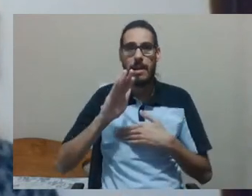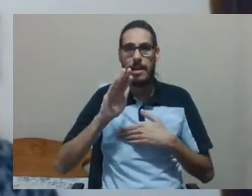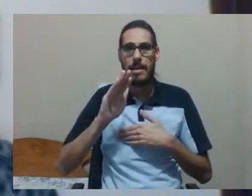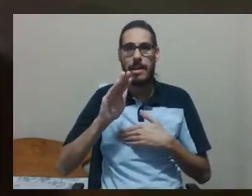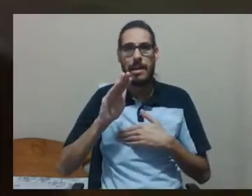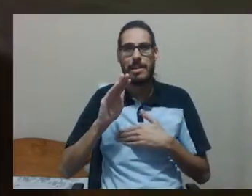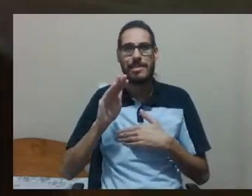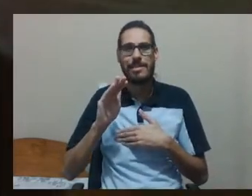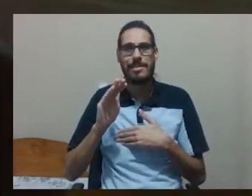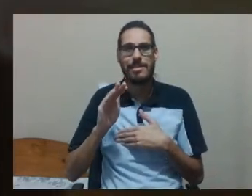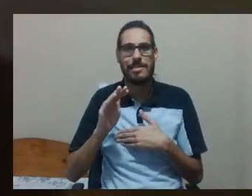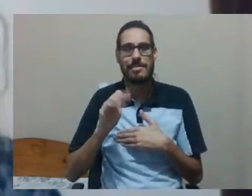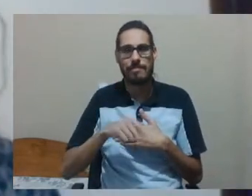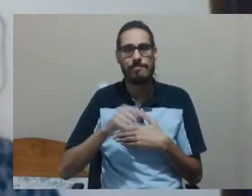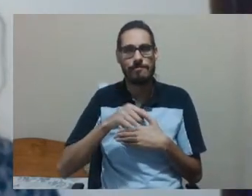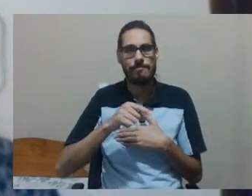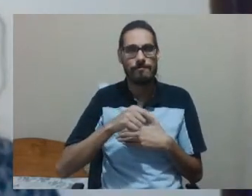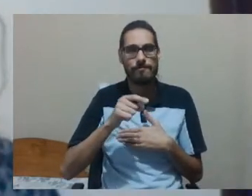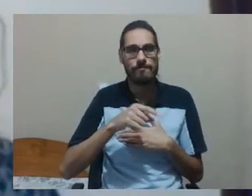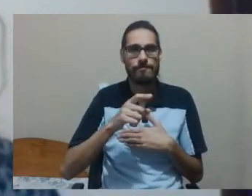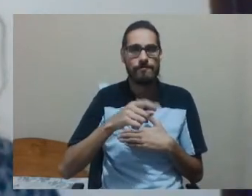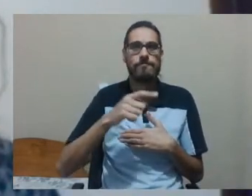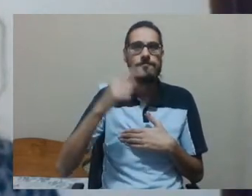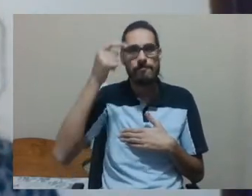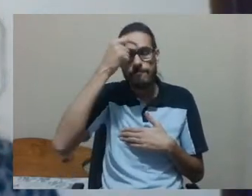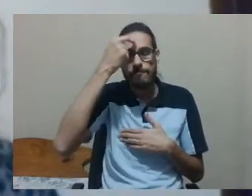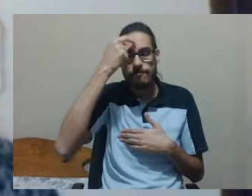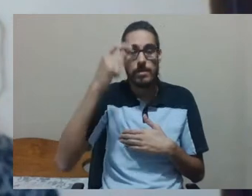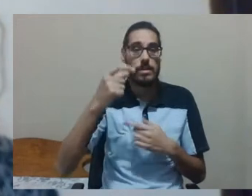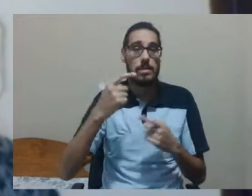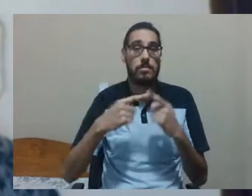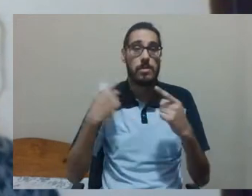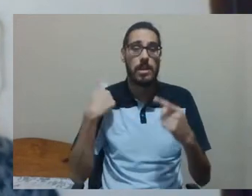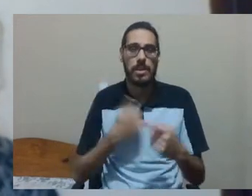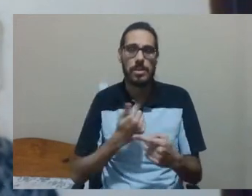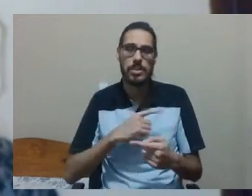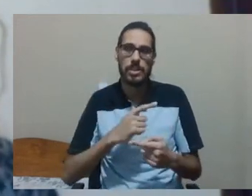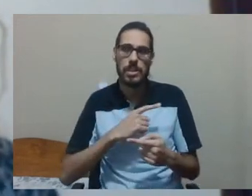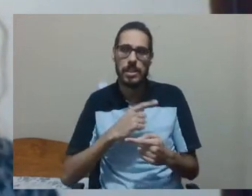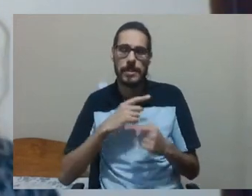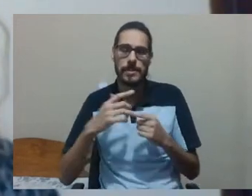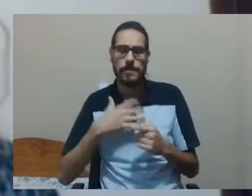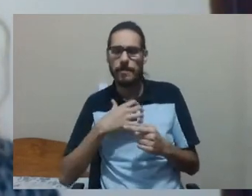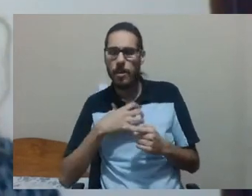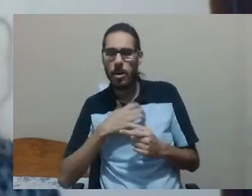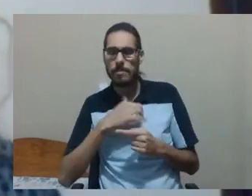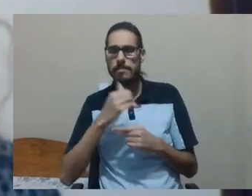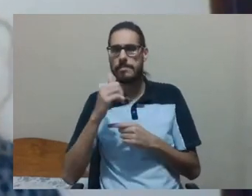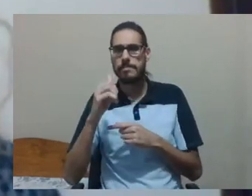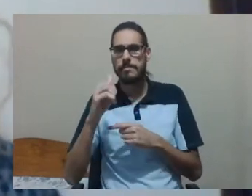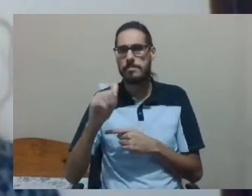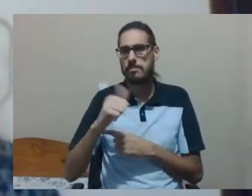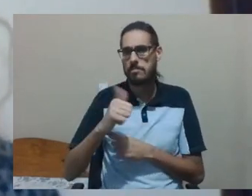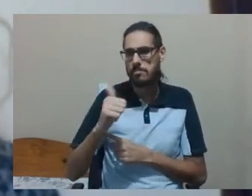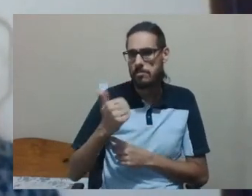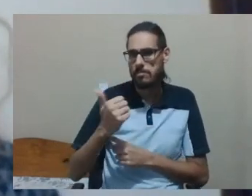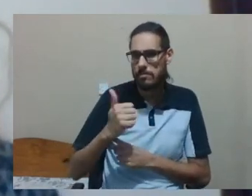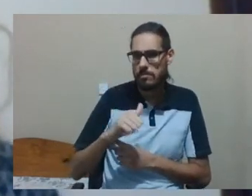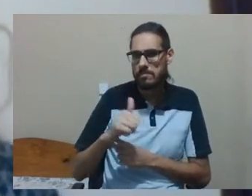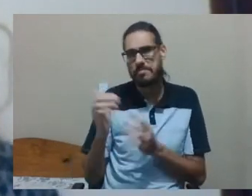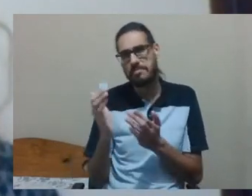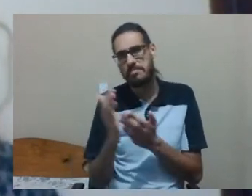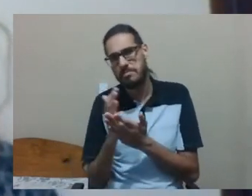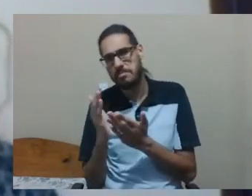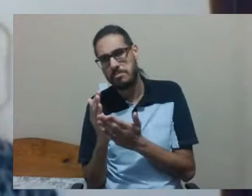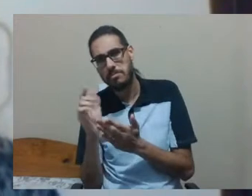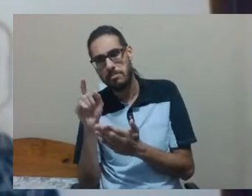esse mecanismo. Né? Os instrumentos de avaliação, eles são dos discentes, eles são dos